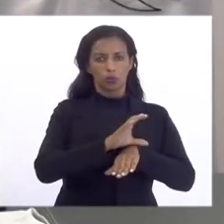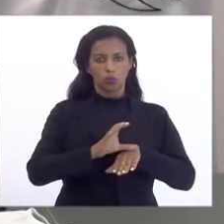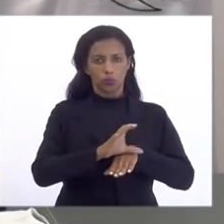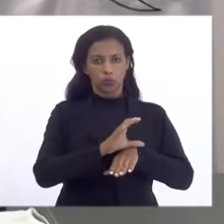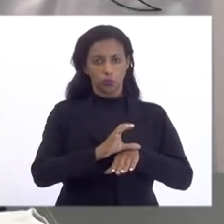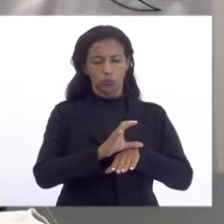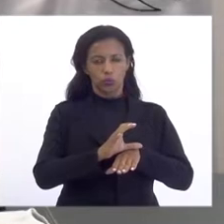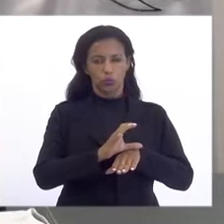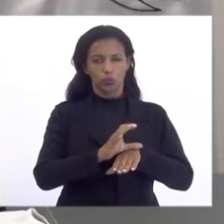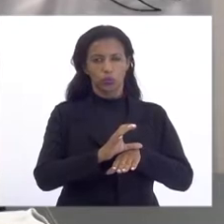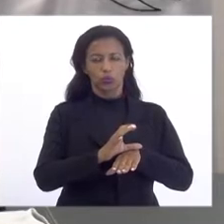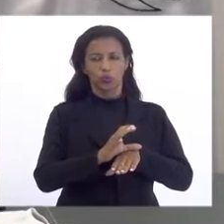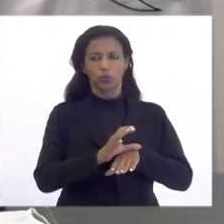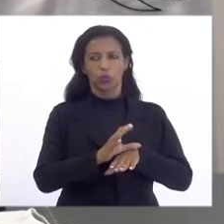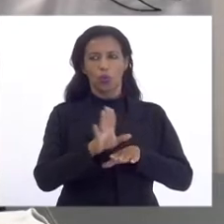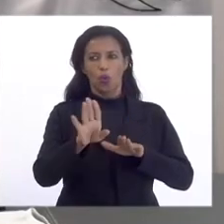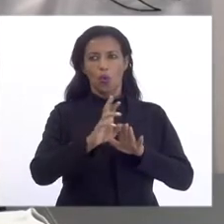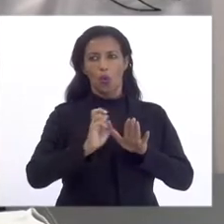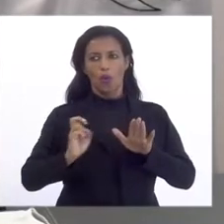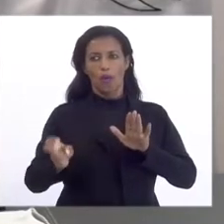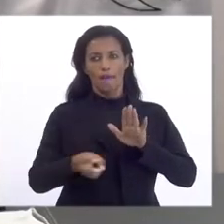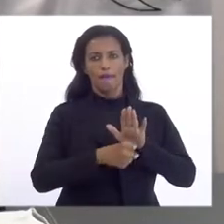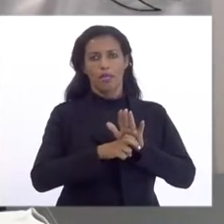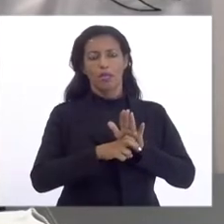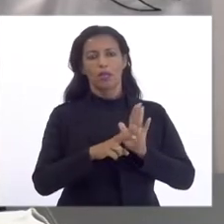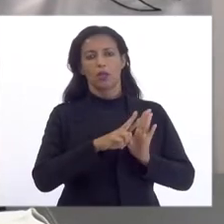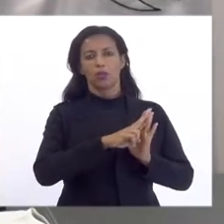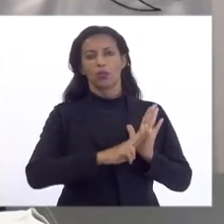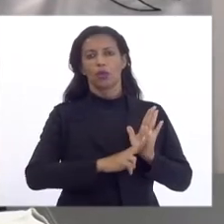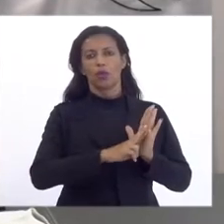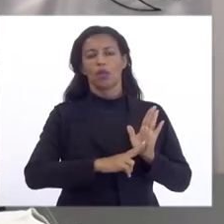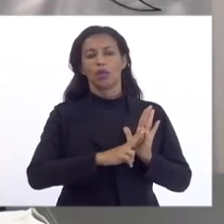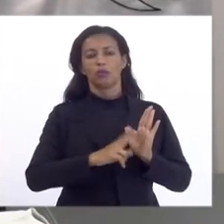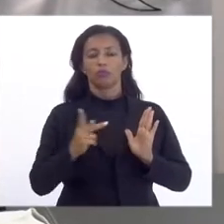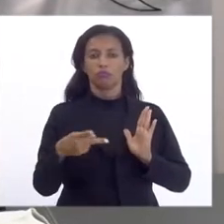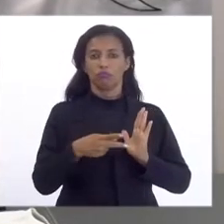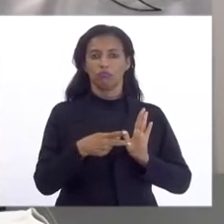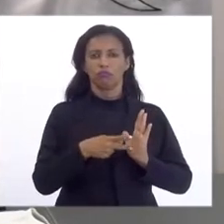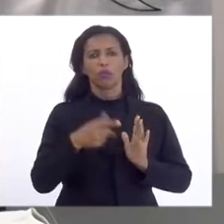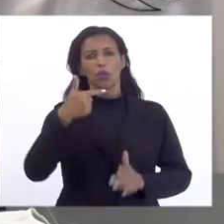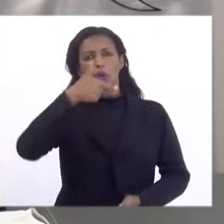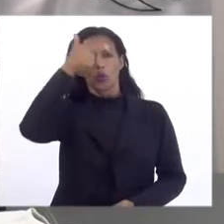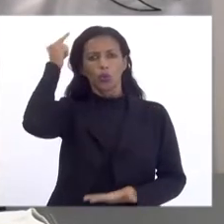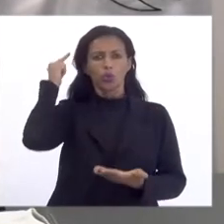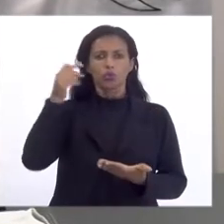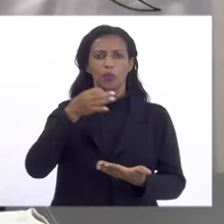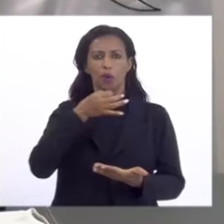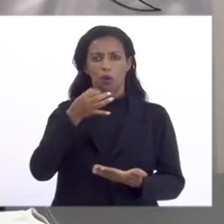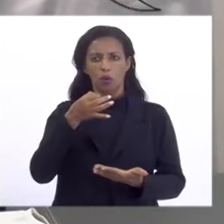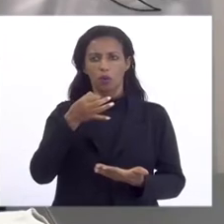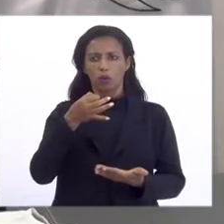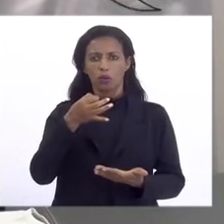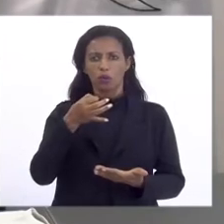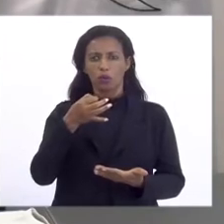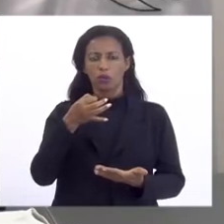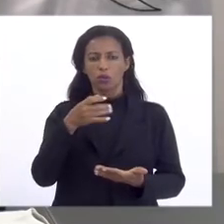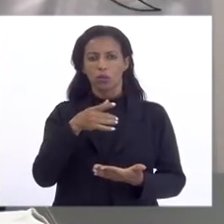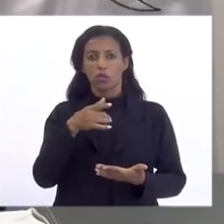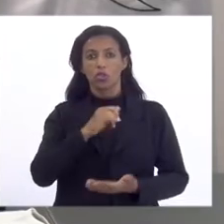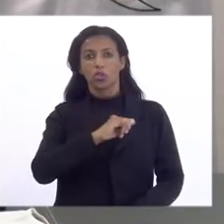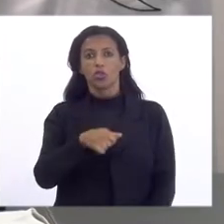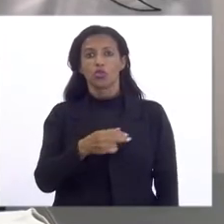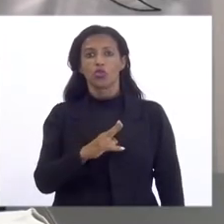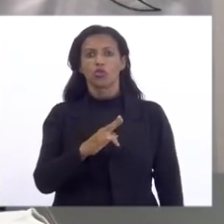é o parecer do relator original. Deputado Luiz Paulo, tem voto divergente? Divergência, juridicidade